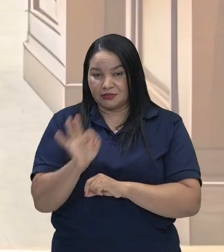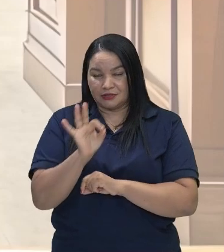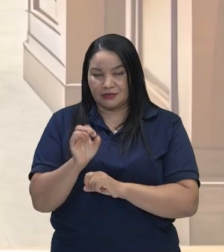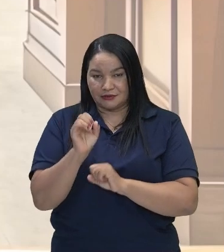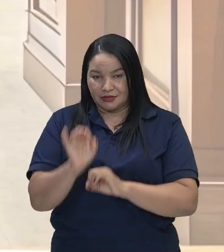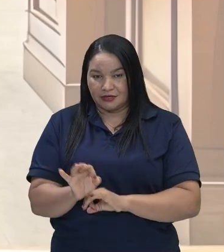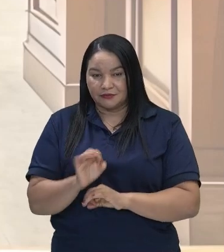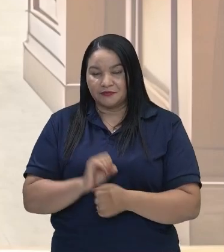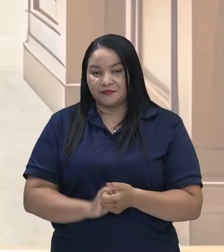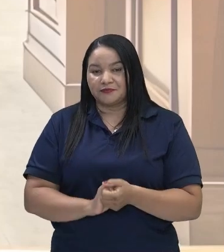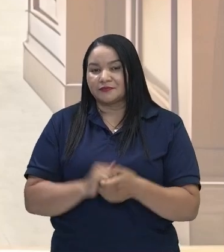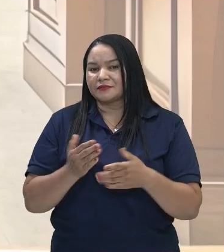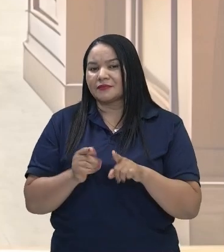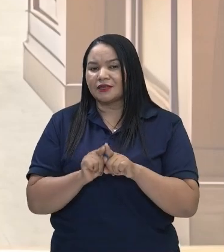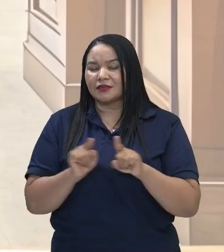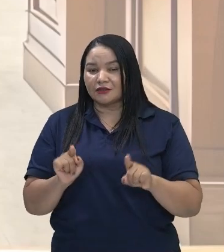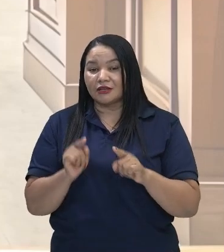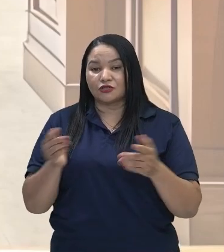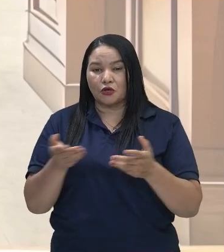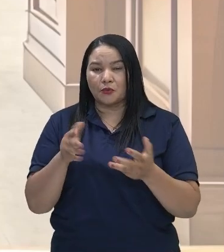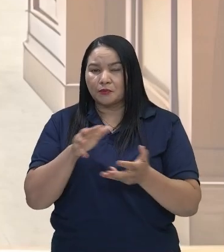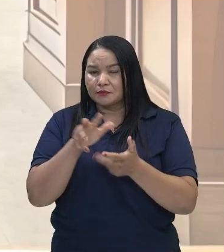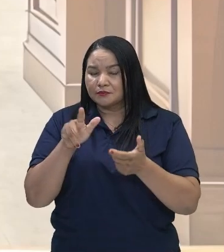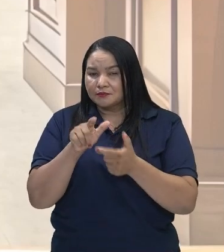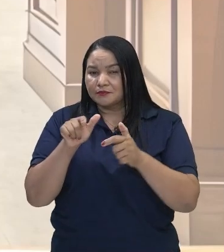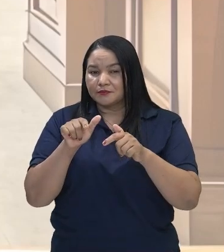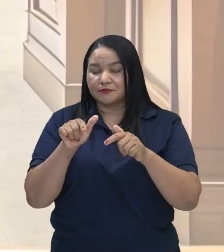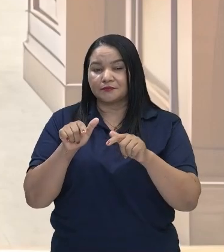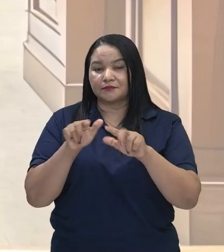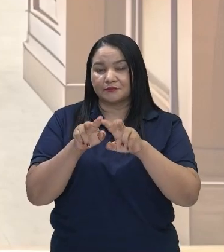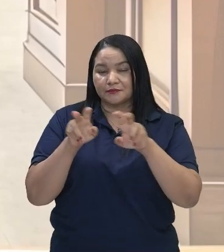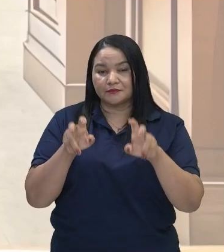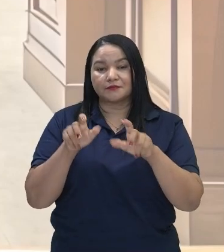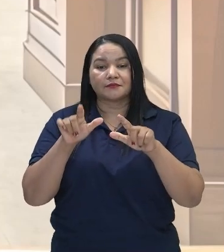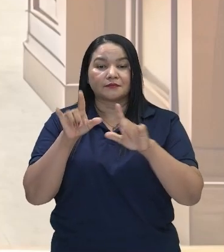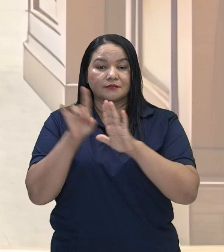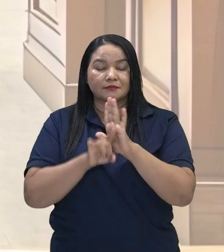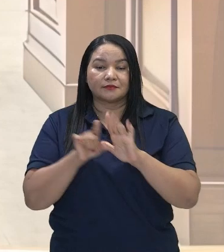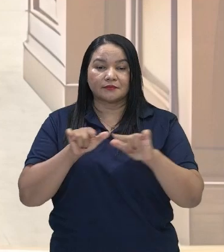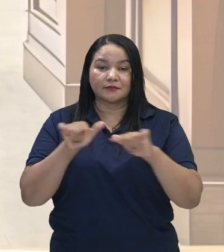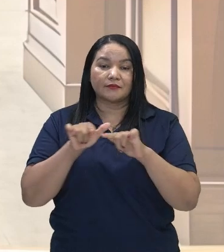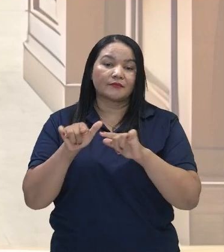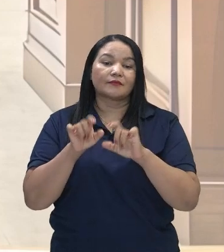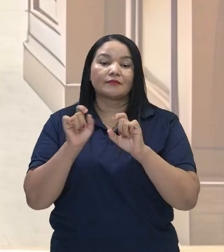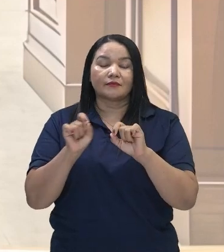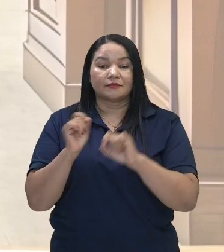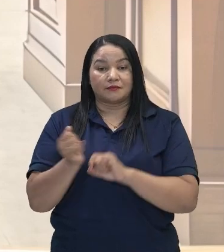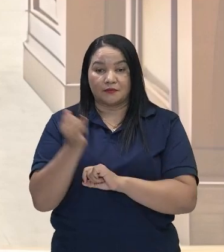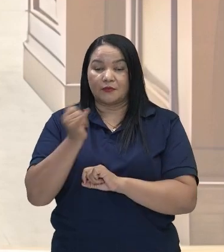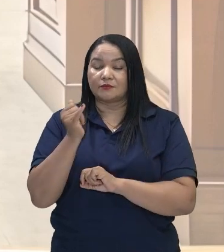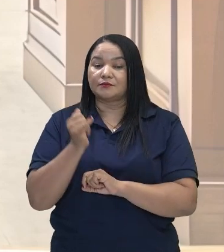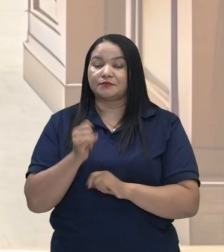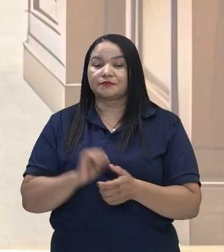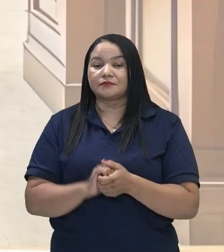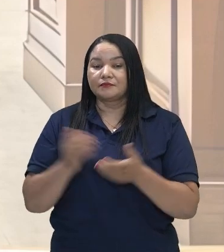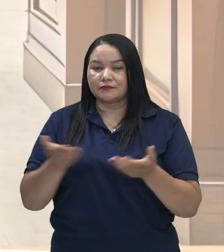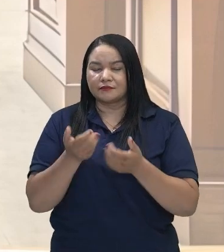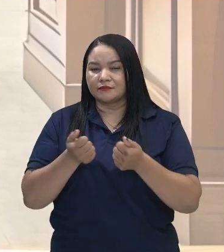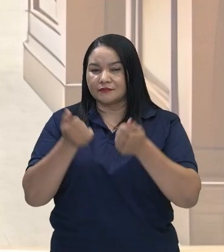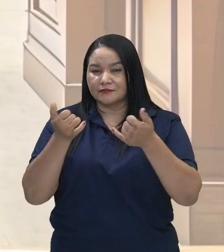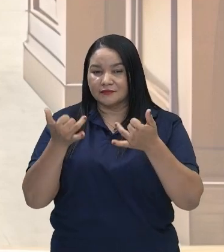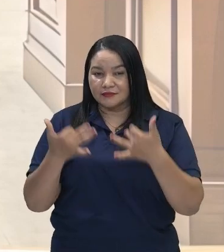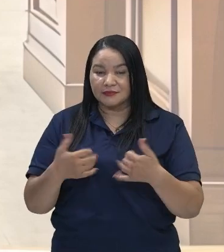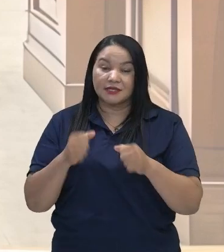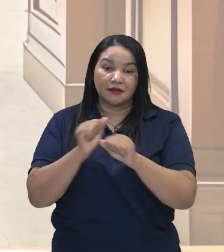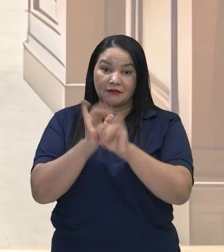certo? Mas, alunos, nesse universo dos direitos trabalhistas, tem dois temas que é muito importante também e nós queremos aqui esclarecer para os